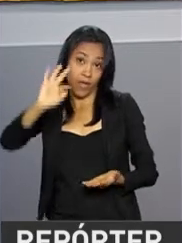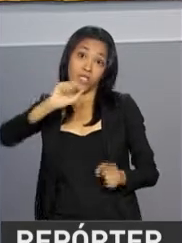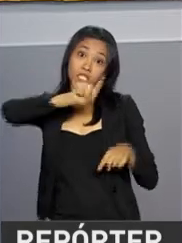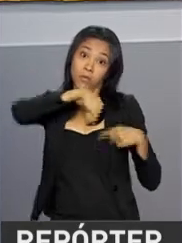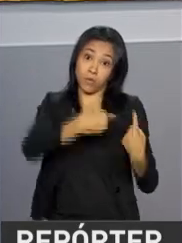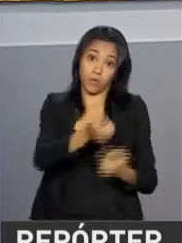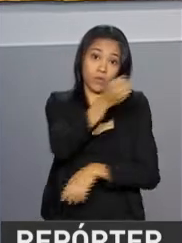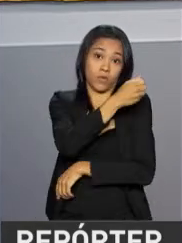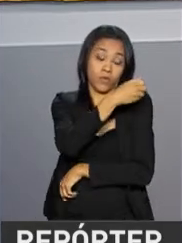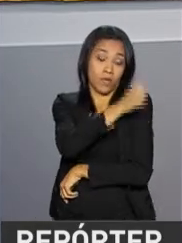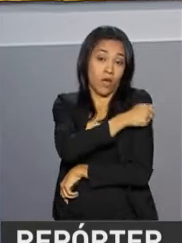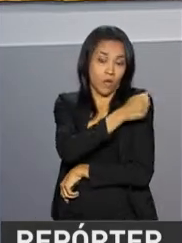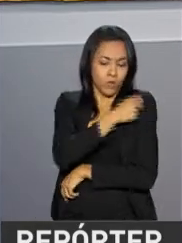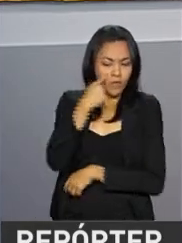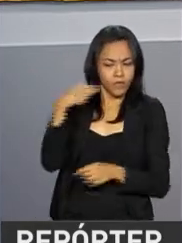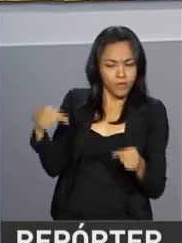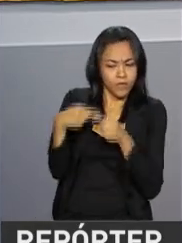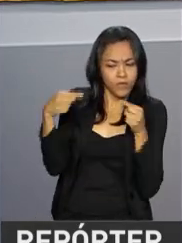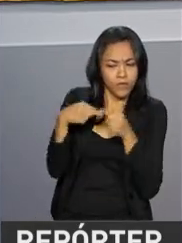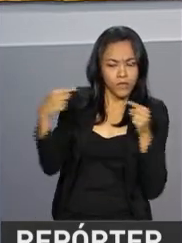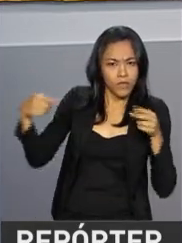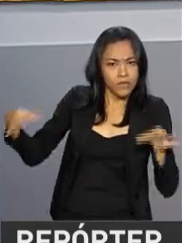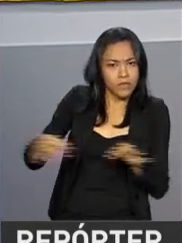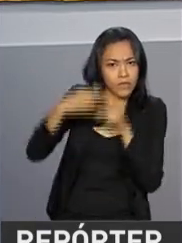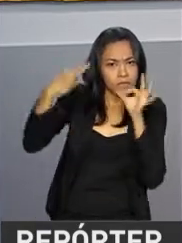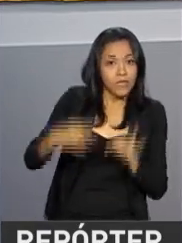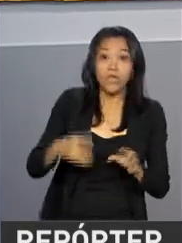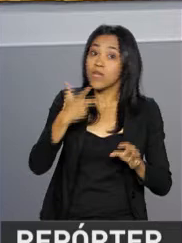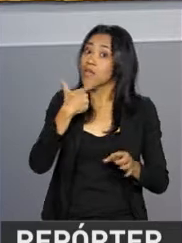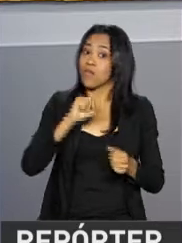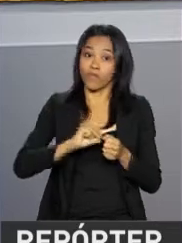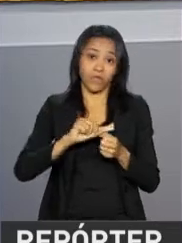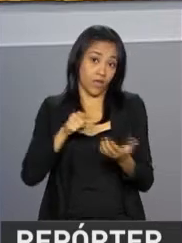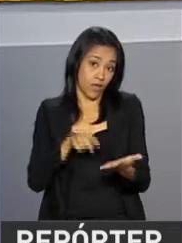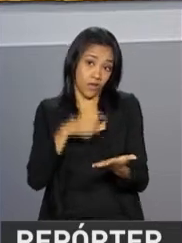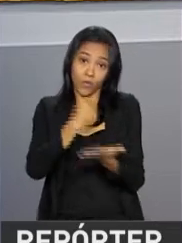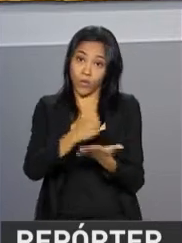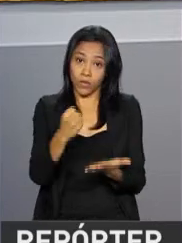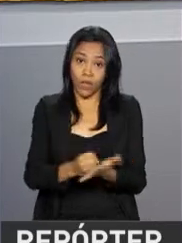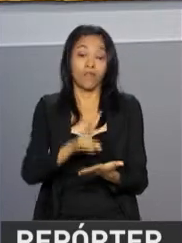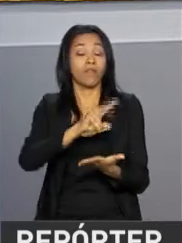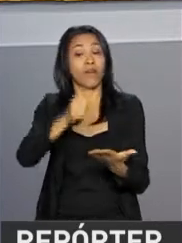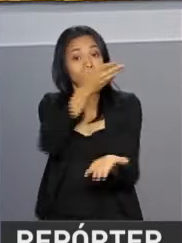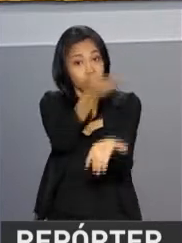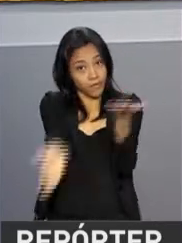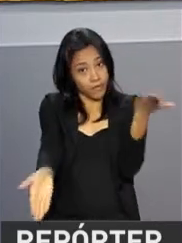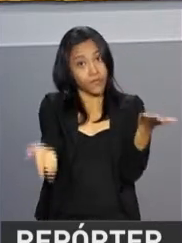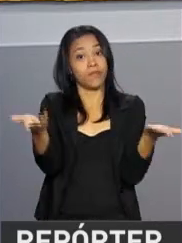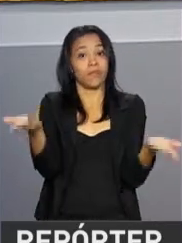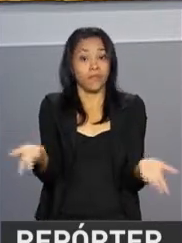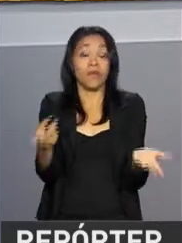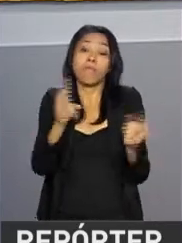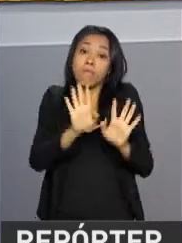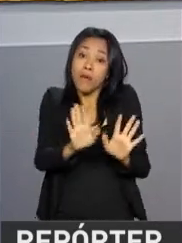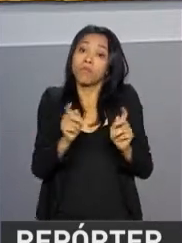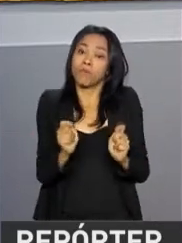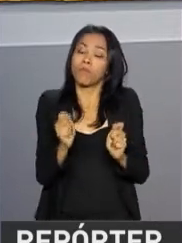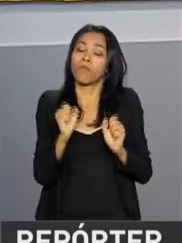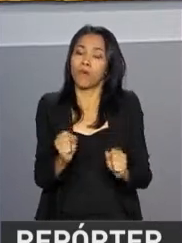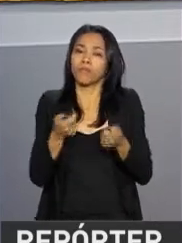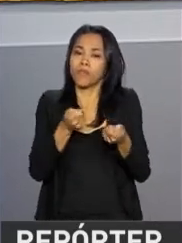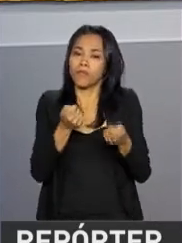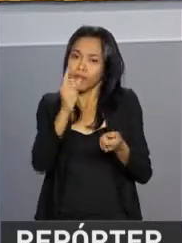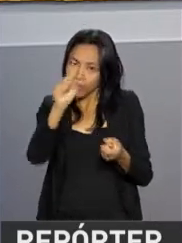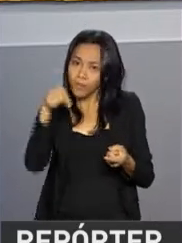validar as informações quem não renovar o contrato até o fim do dia vai ficar sem o financiamento para o semestre mas pode tentar de novo no